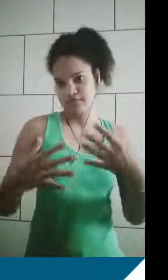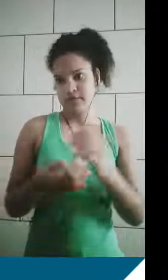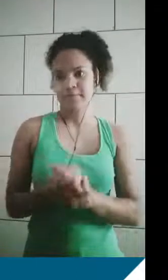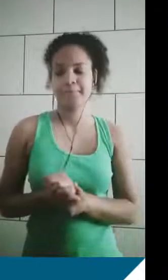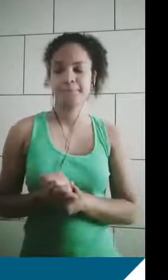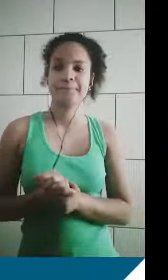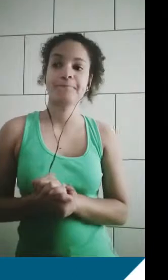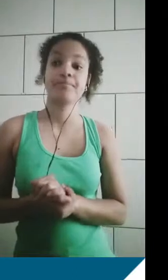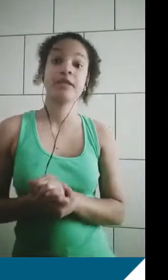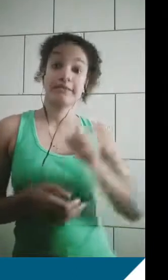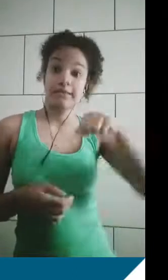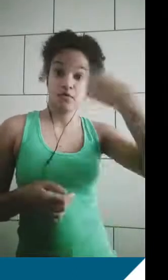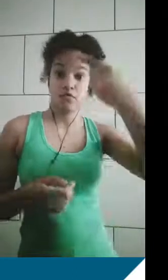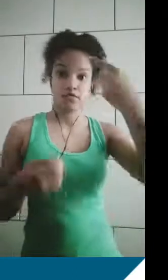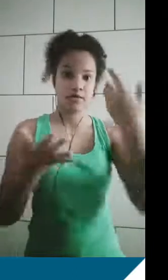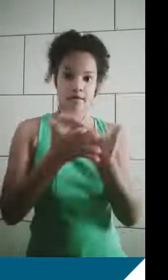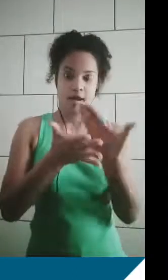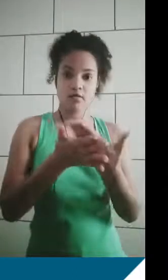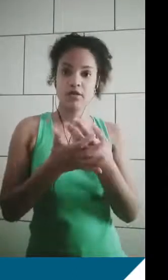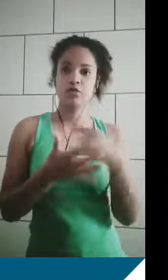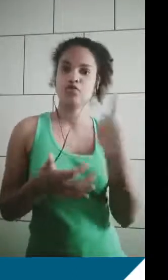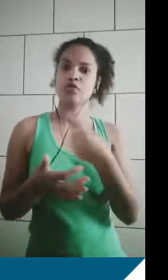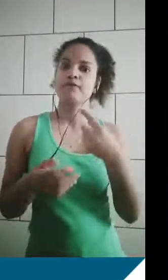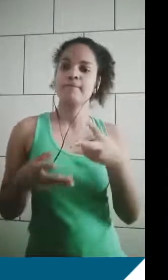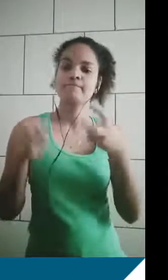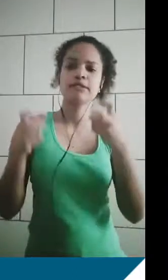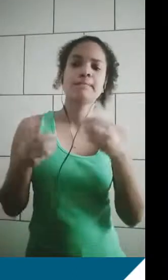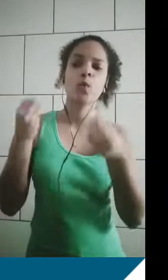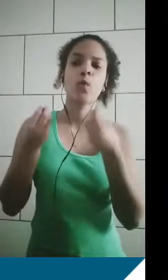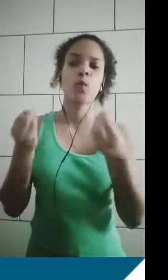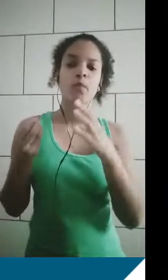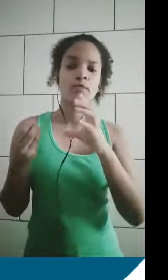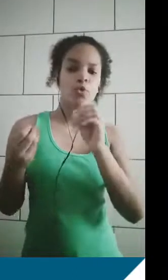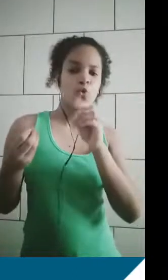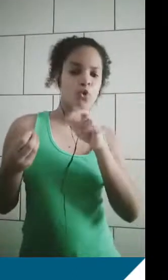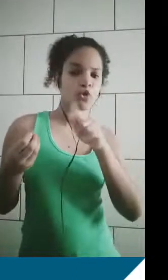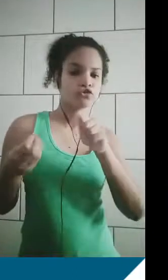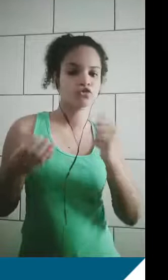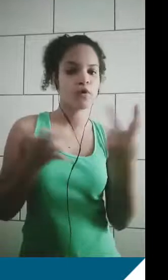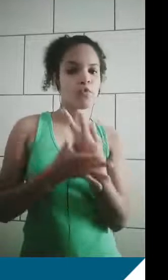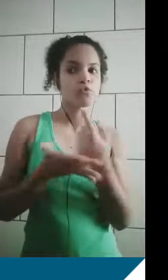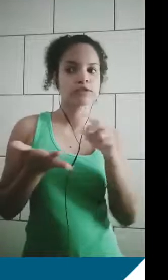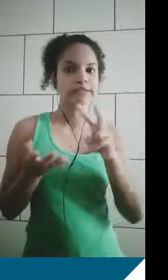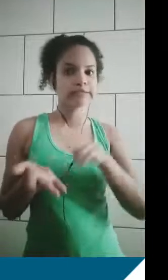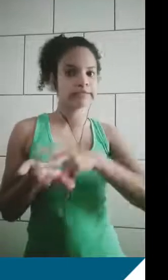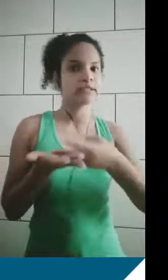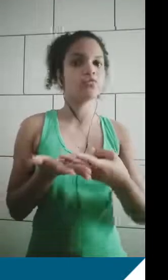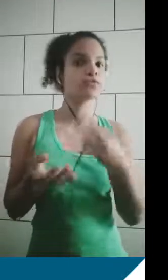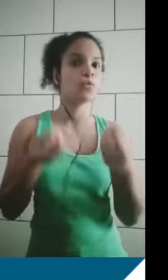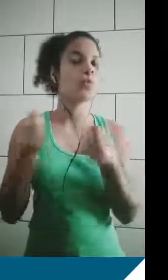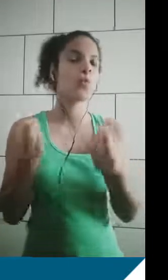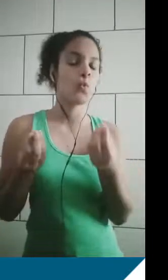Na próxima aula, a gente vai ver como o código genético é traduzido no citoplasma, em um processo que culmina